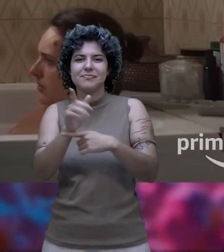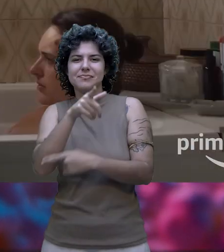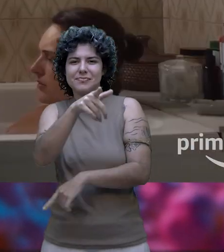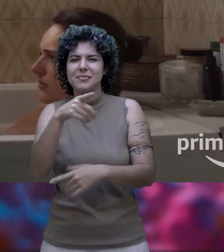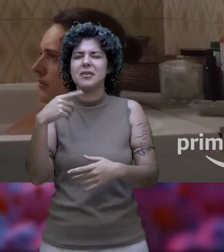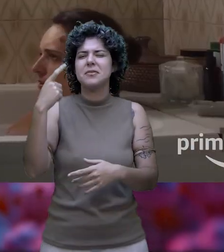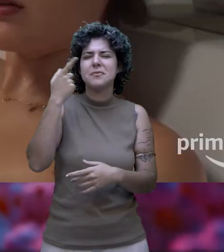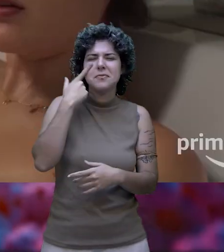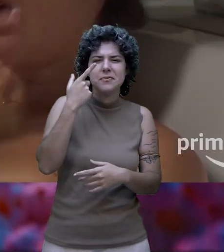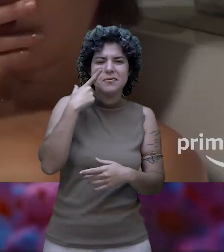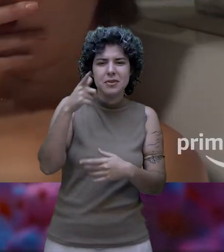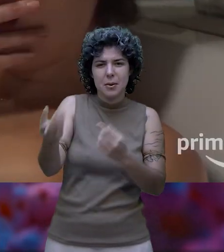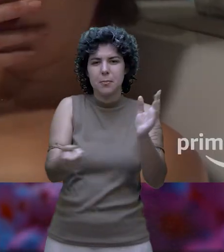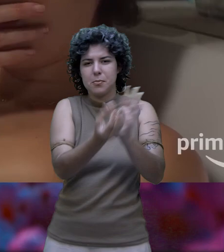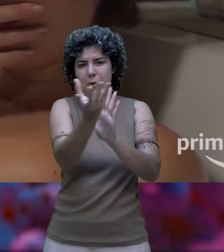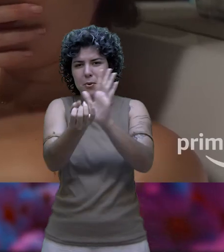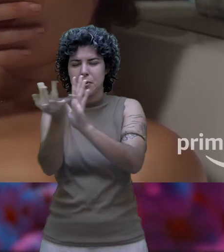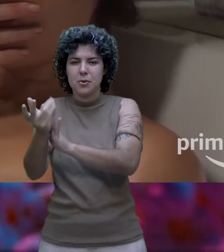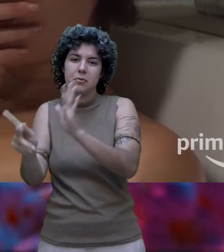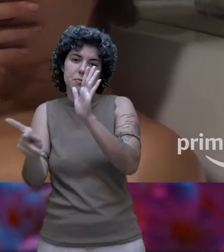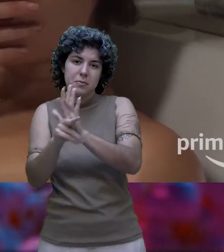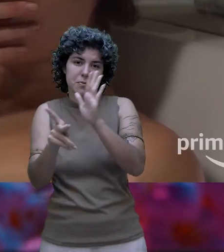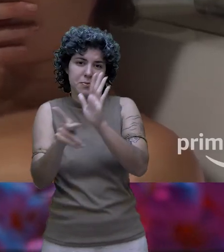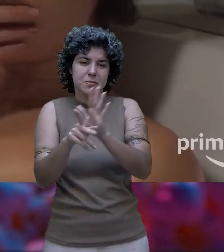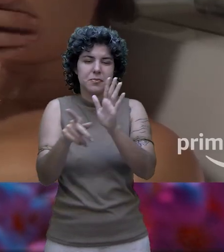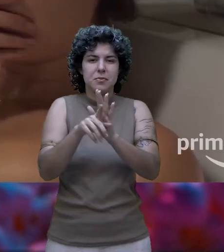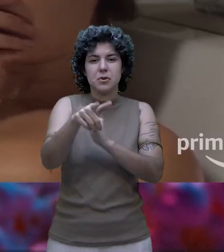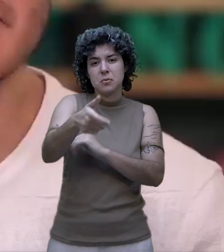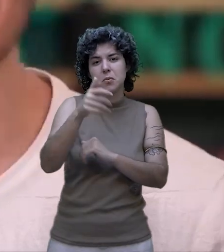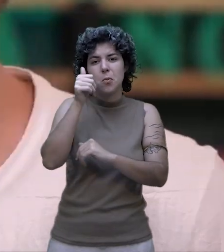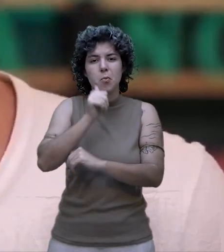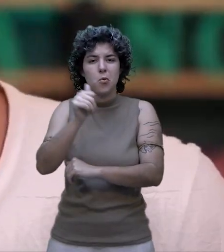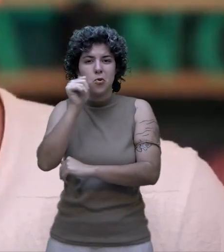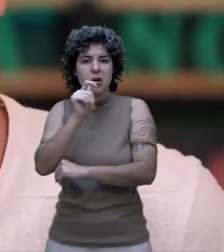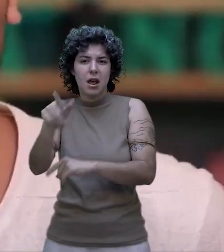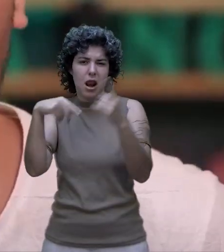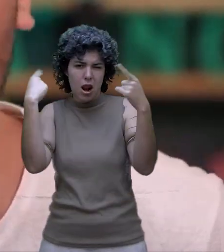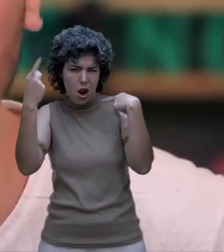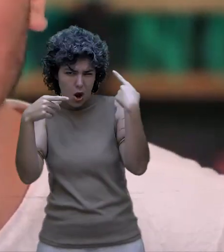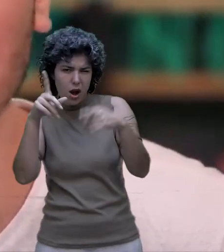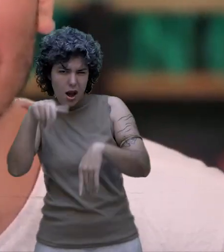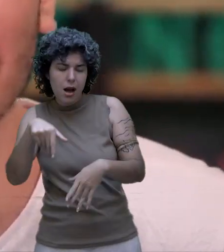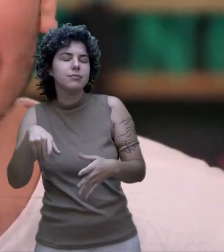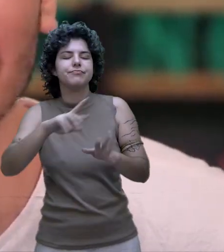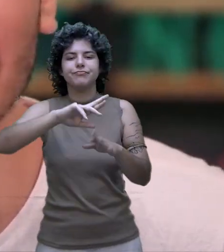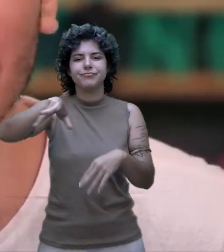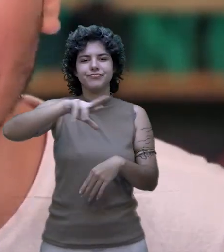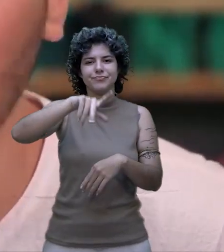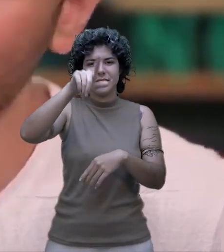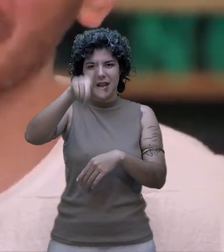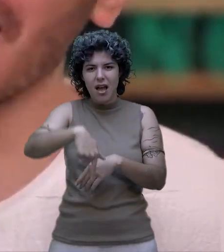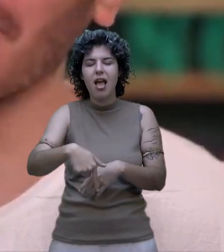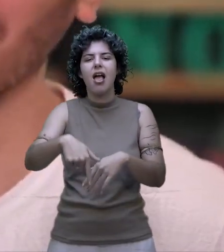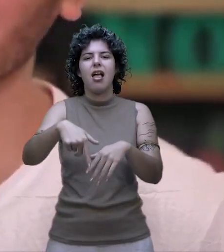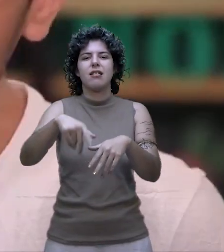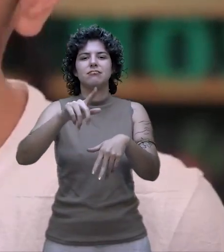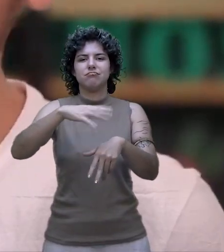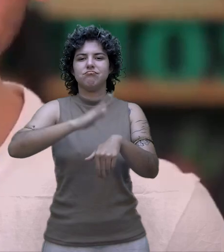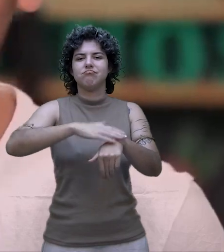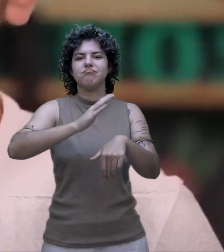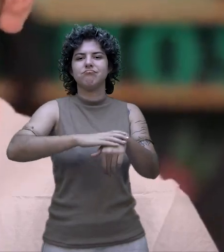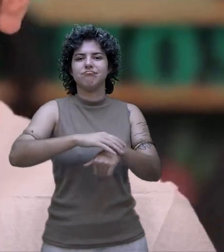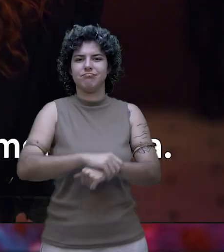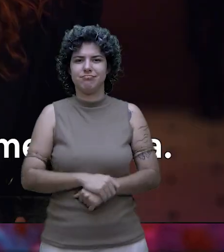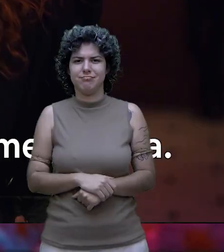de malucas, mas que na verdade são só donas do próprio destino. Você piorou? Ô meu,